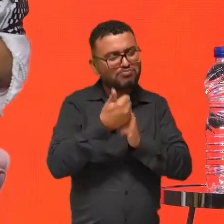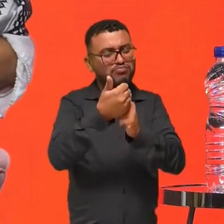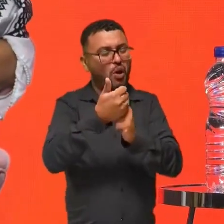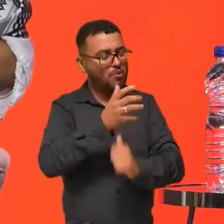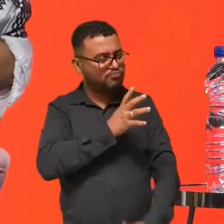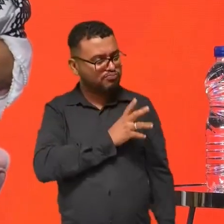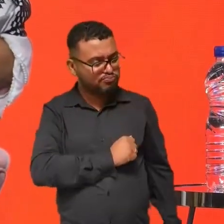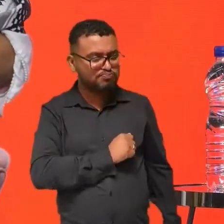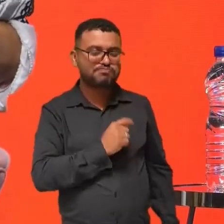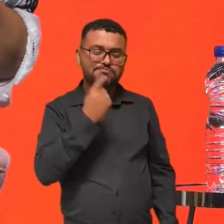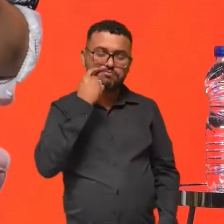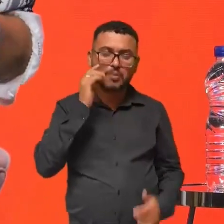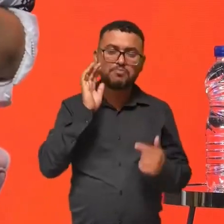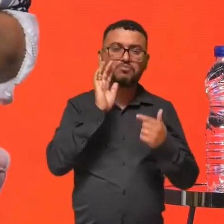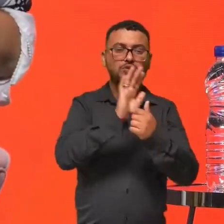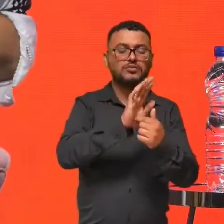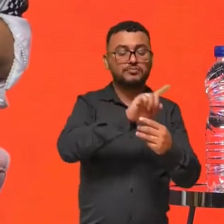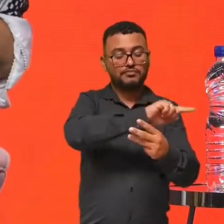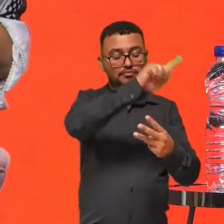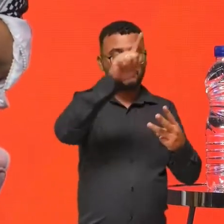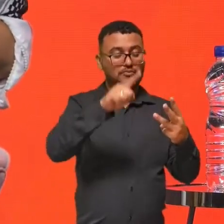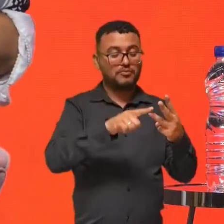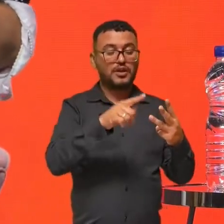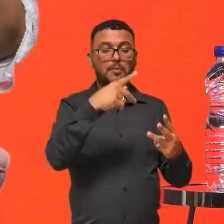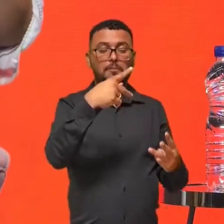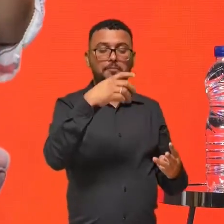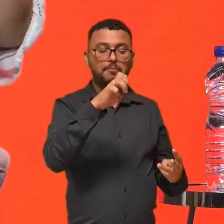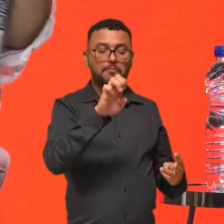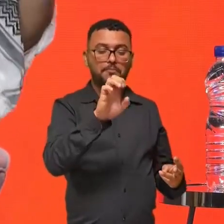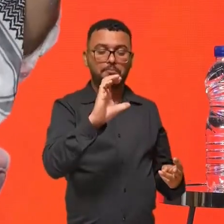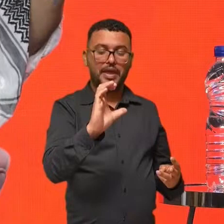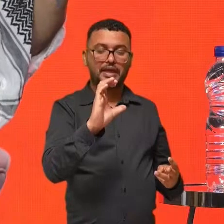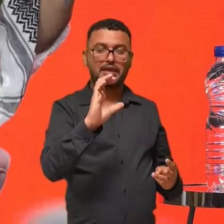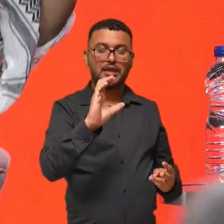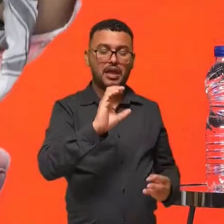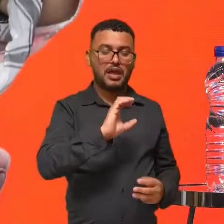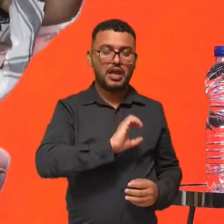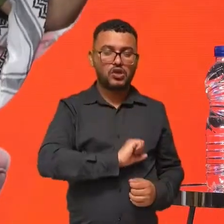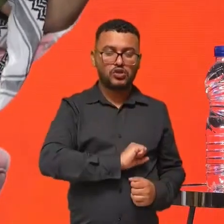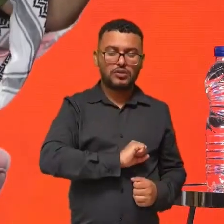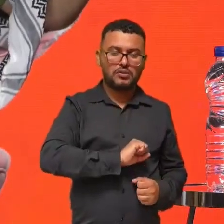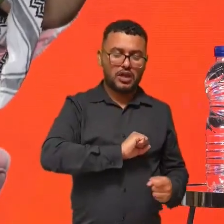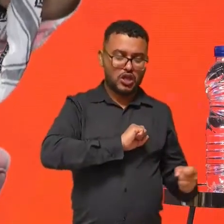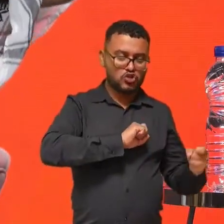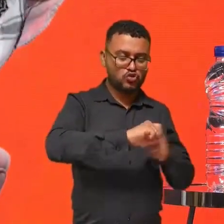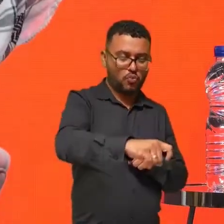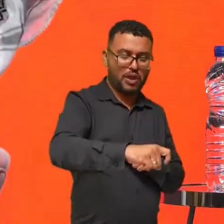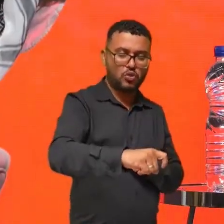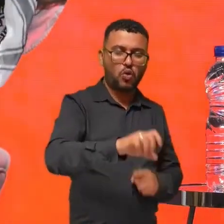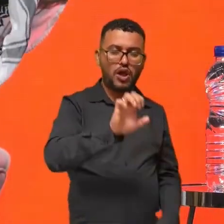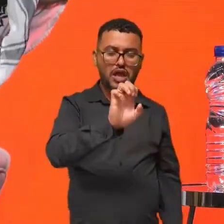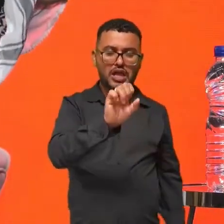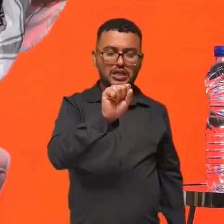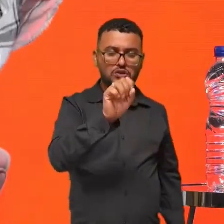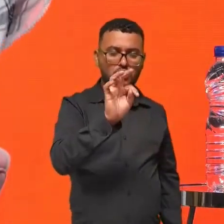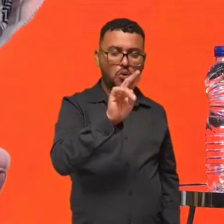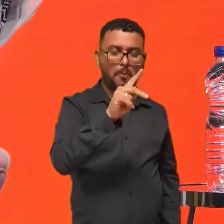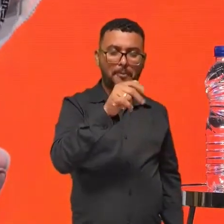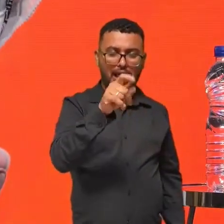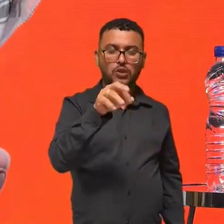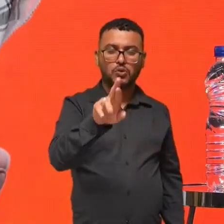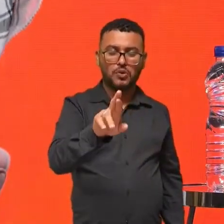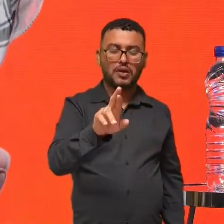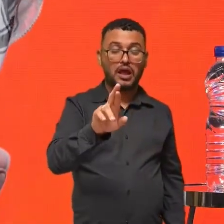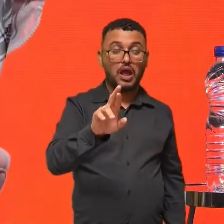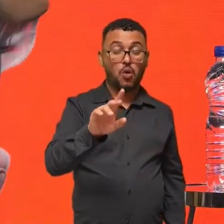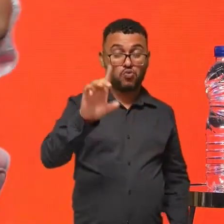PEC do estuprador, gente, a primeira mobilização, a extrema-direita apostou que nós iríamos com uma